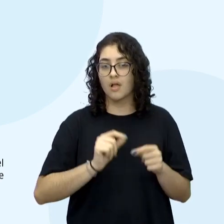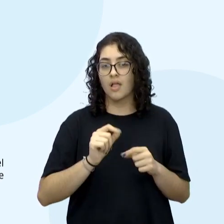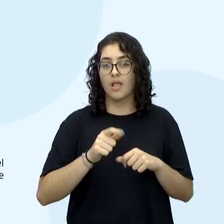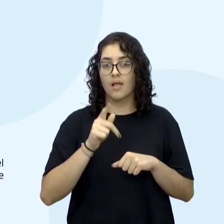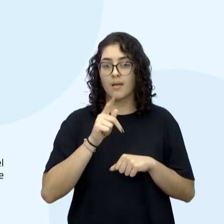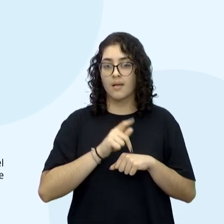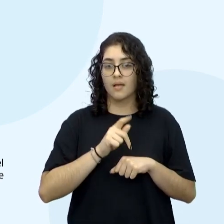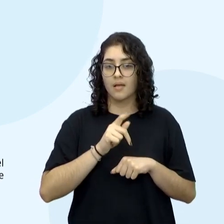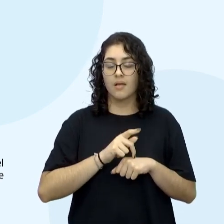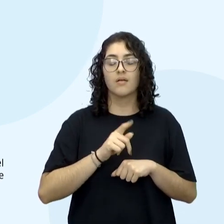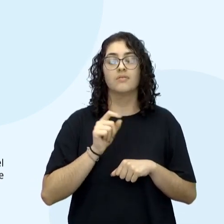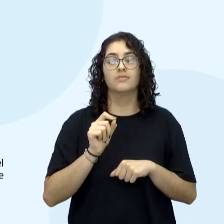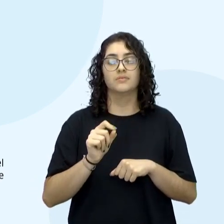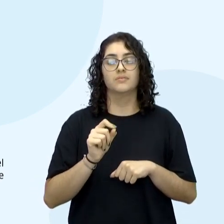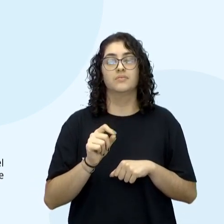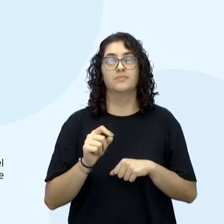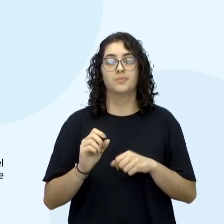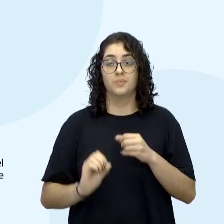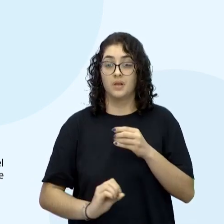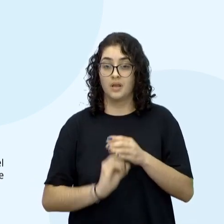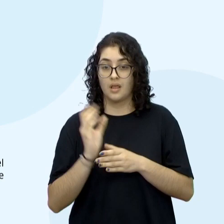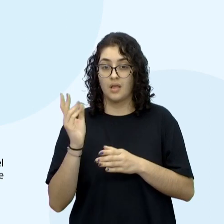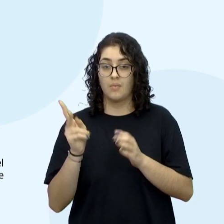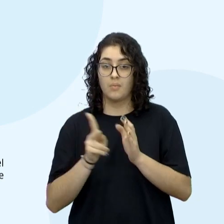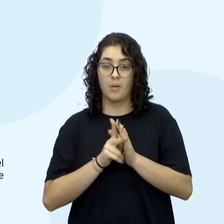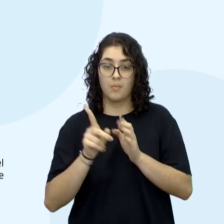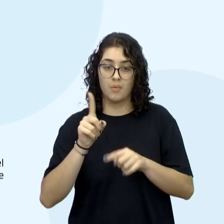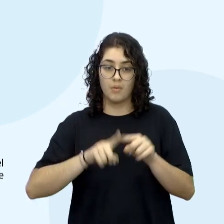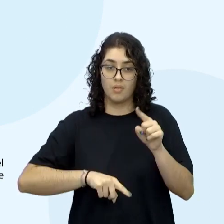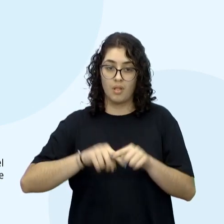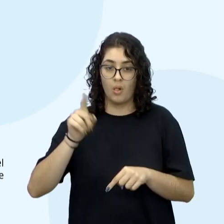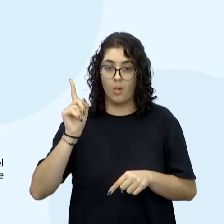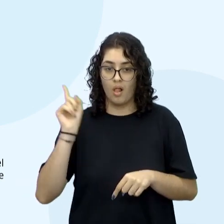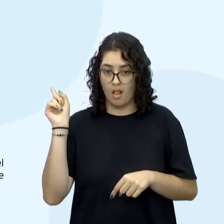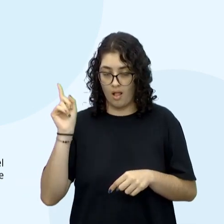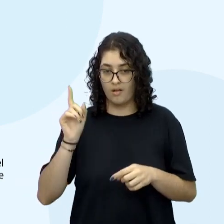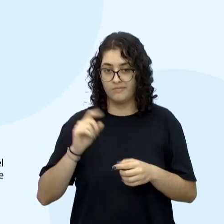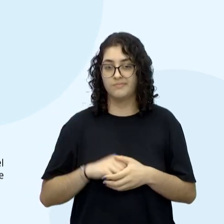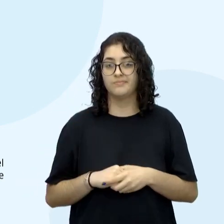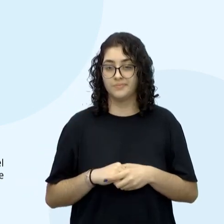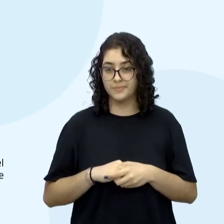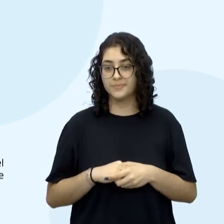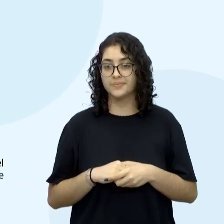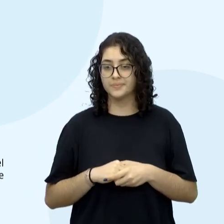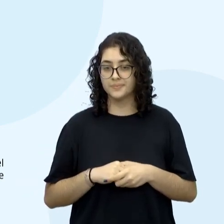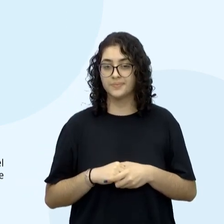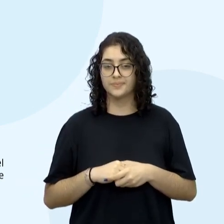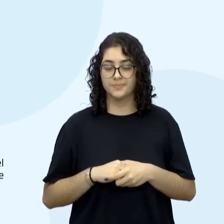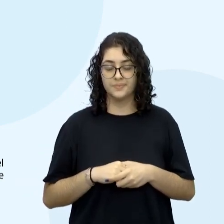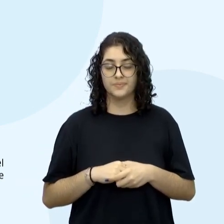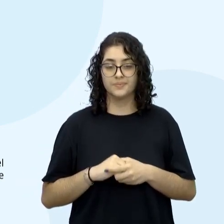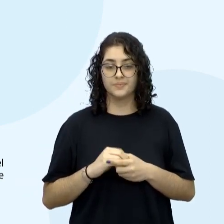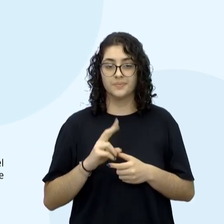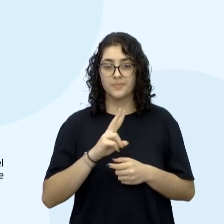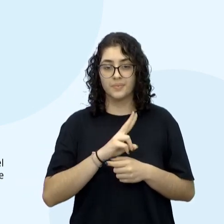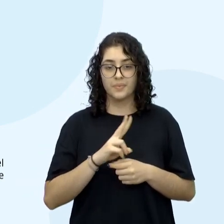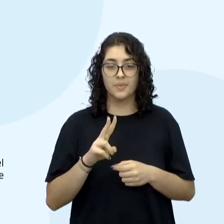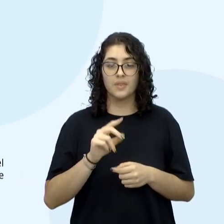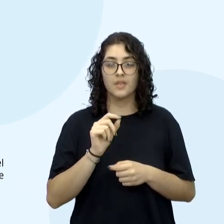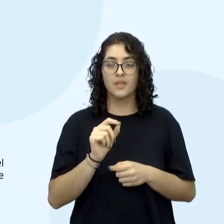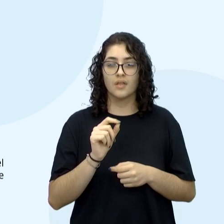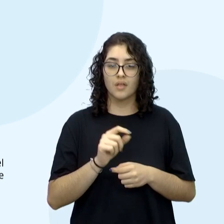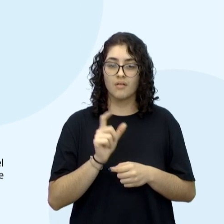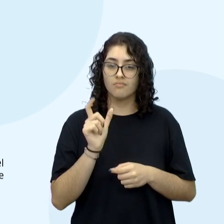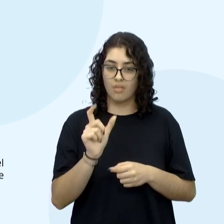rochas que são justamente formadas por esses sedimentos, tá? E chama-se a diagênese um conjunto